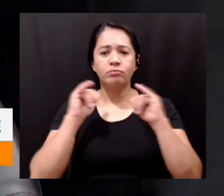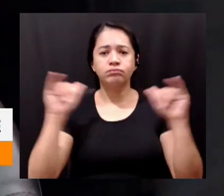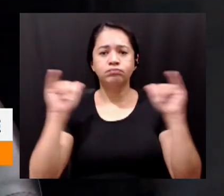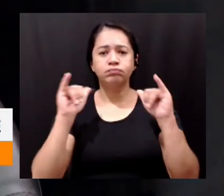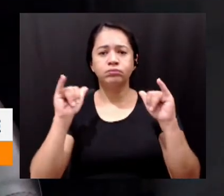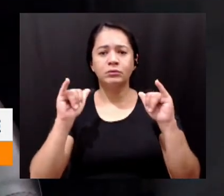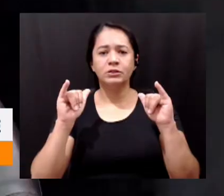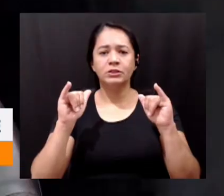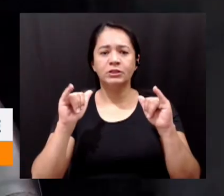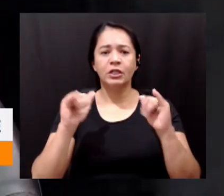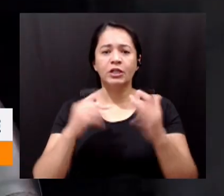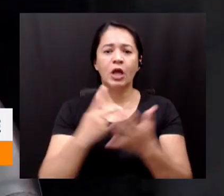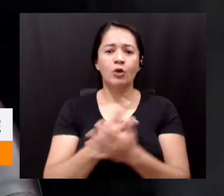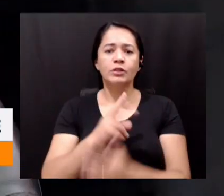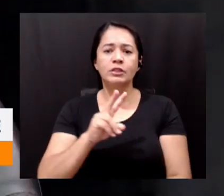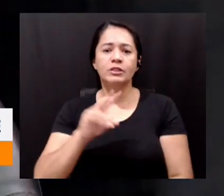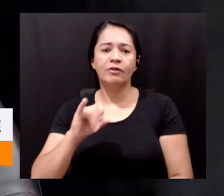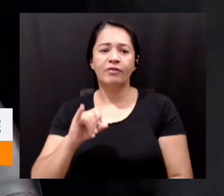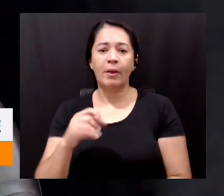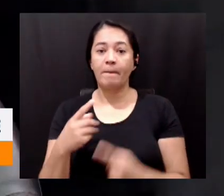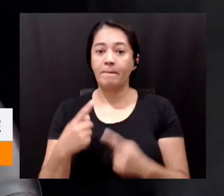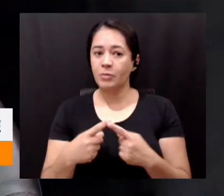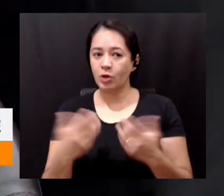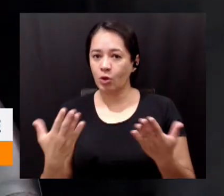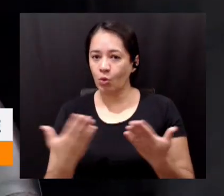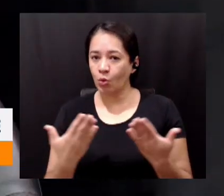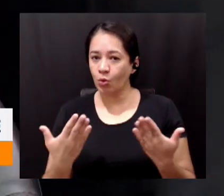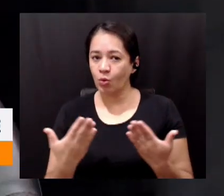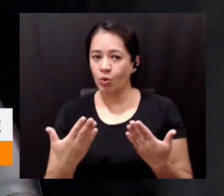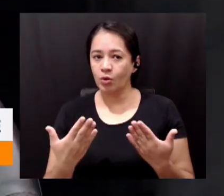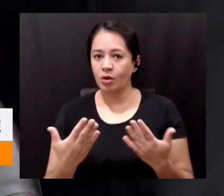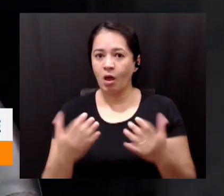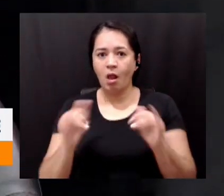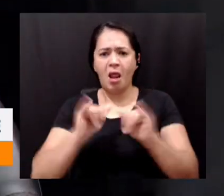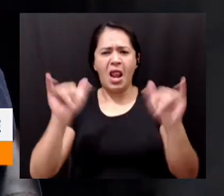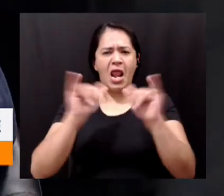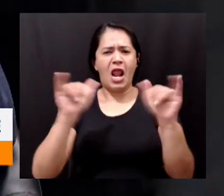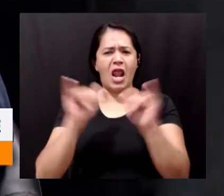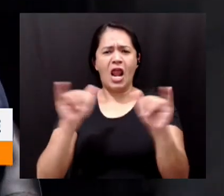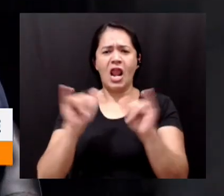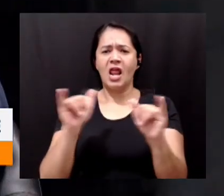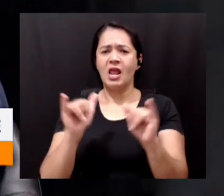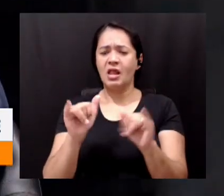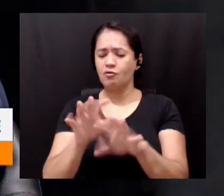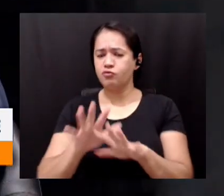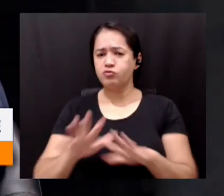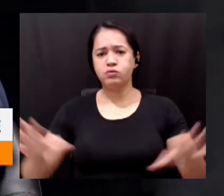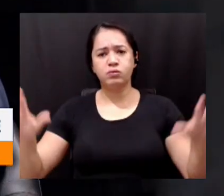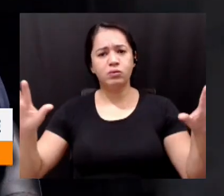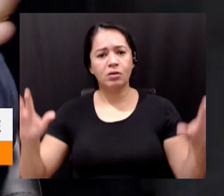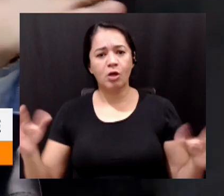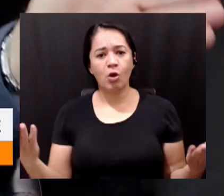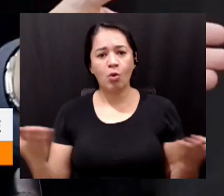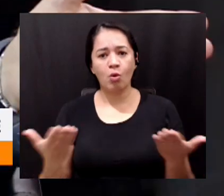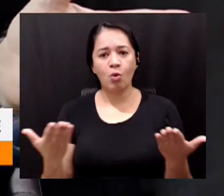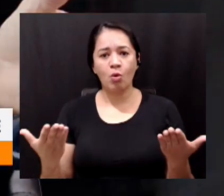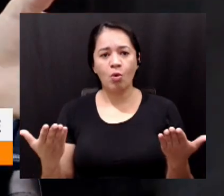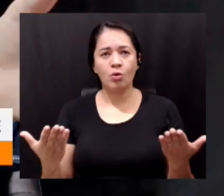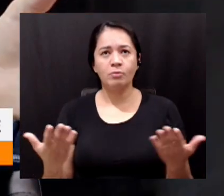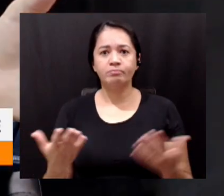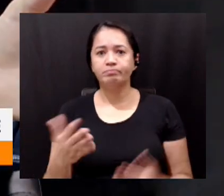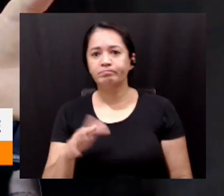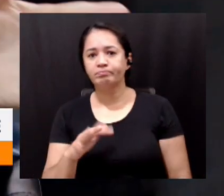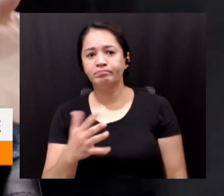uma publicidade assim, escancarada em vários lugares, né? Hoje, praticamente nós estamos